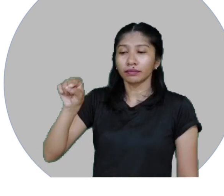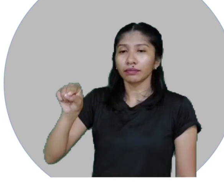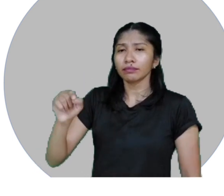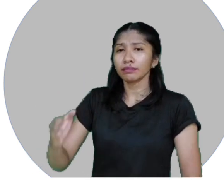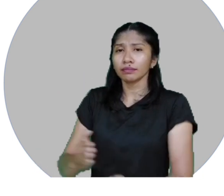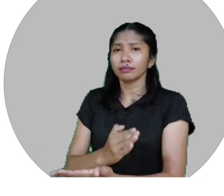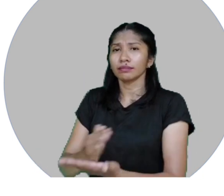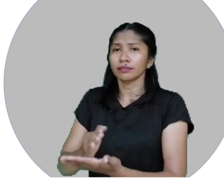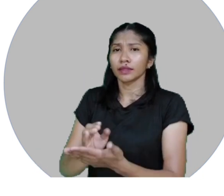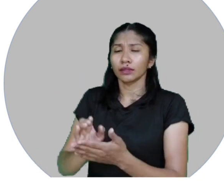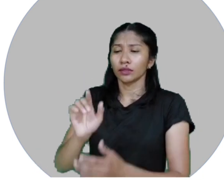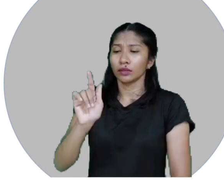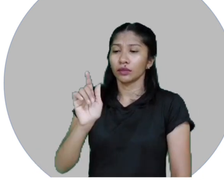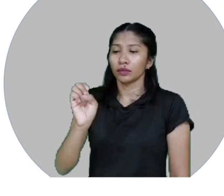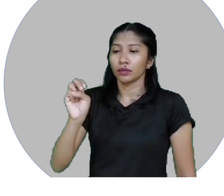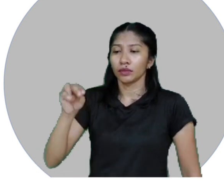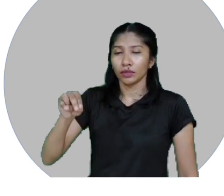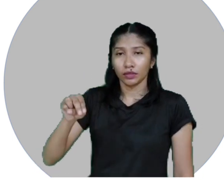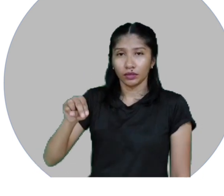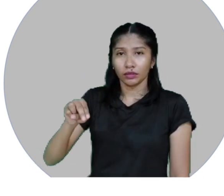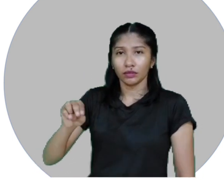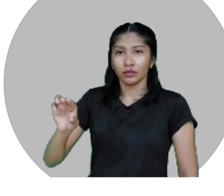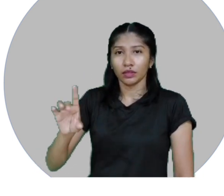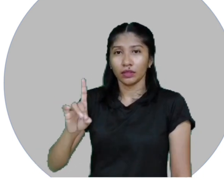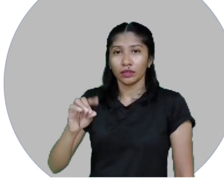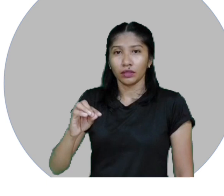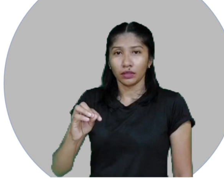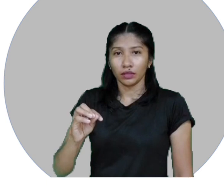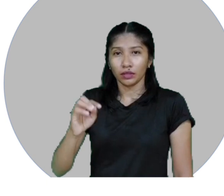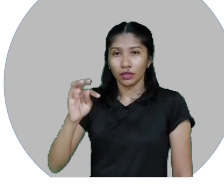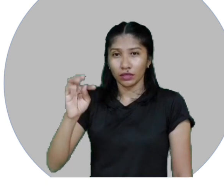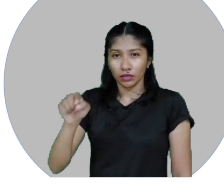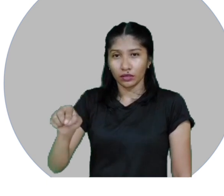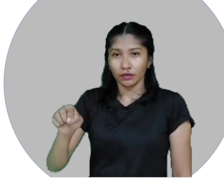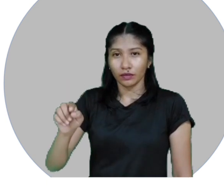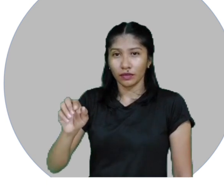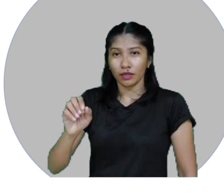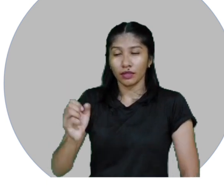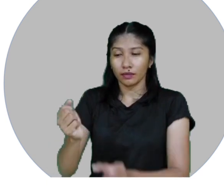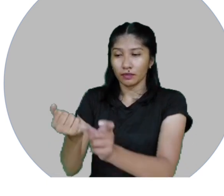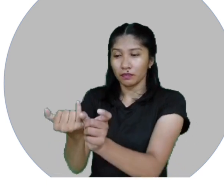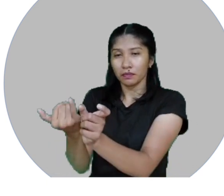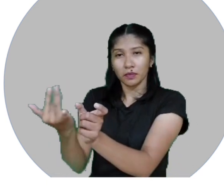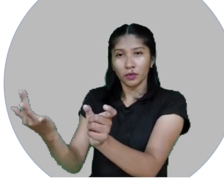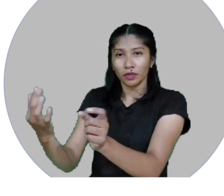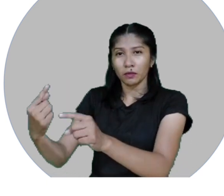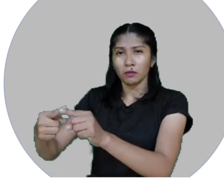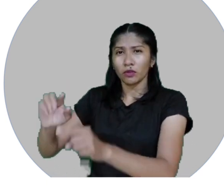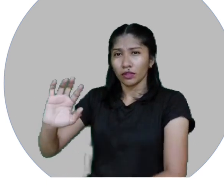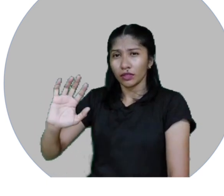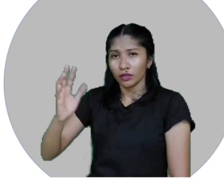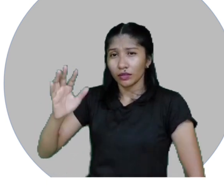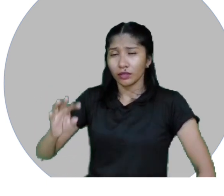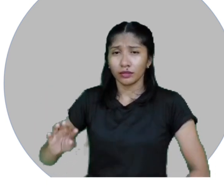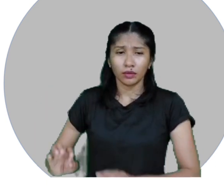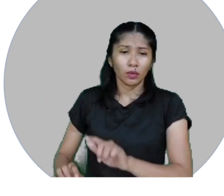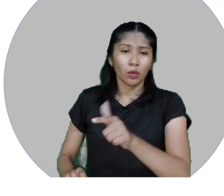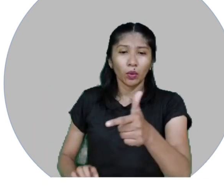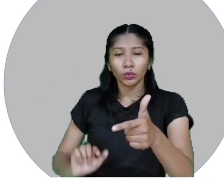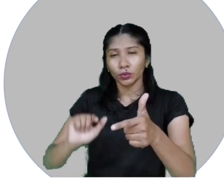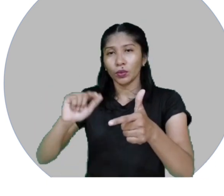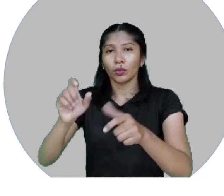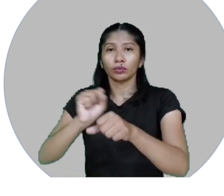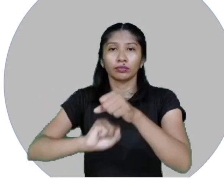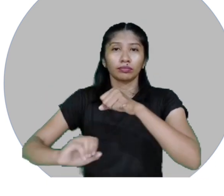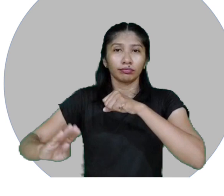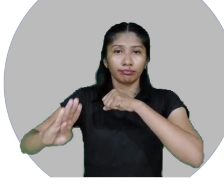casos do genitivo, do dativo e ablativo plural, e isso acontece com todos os outros substantivos